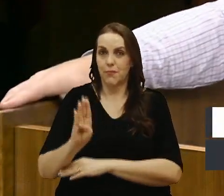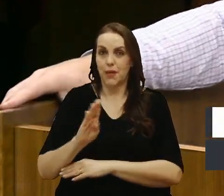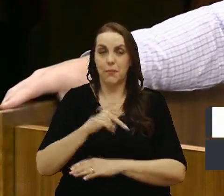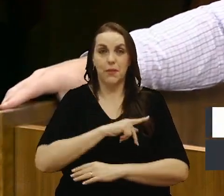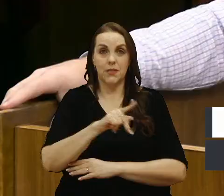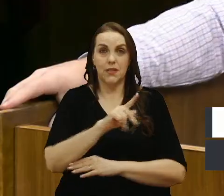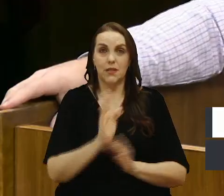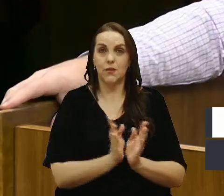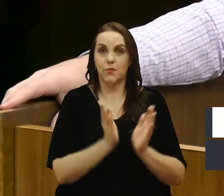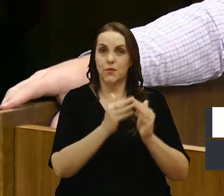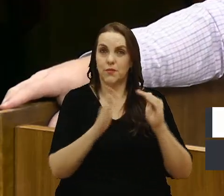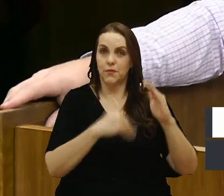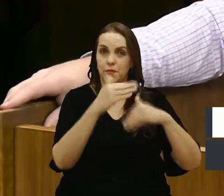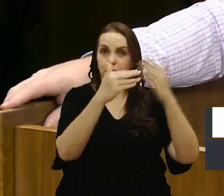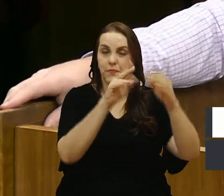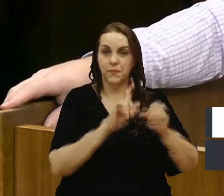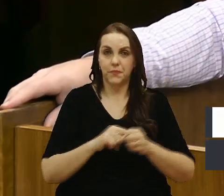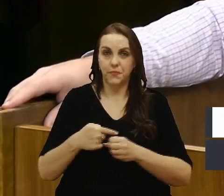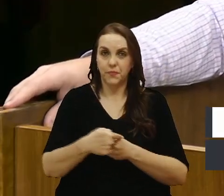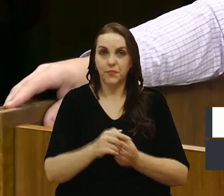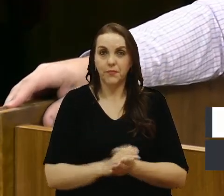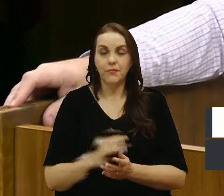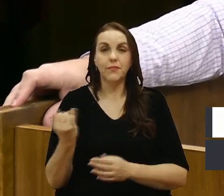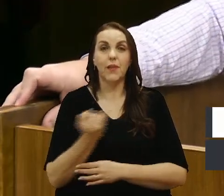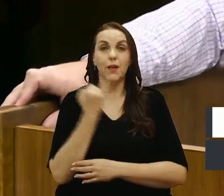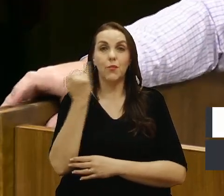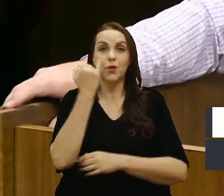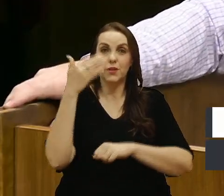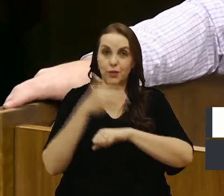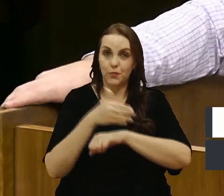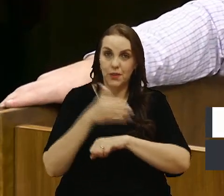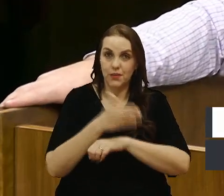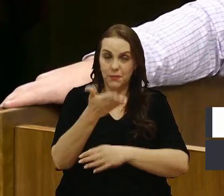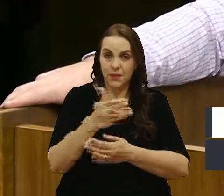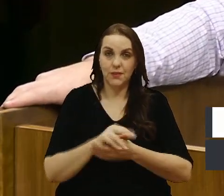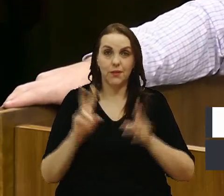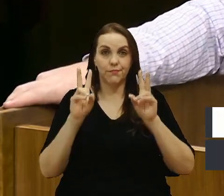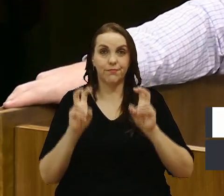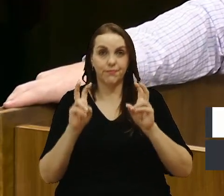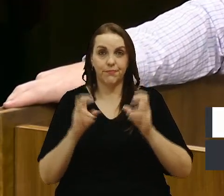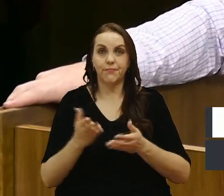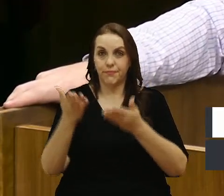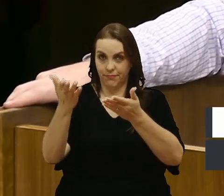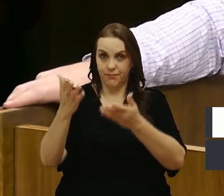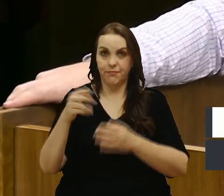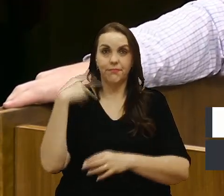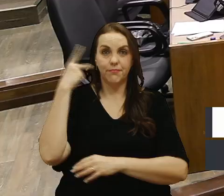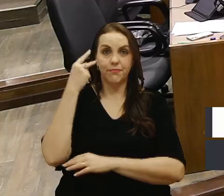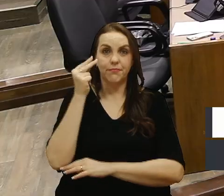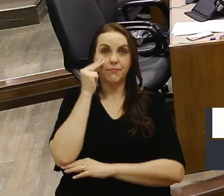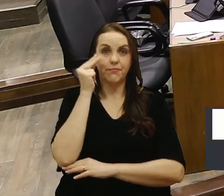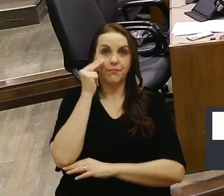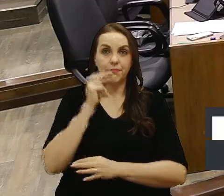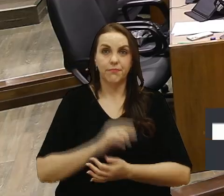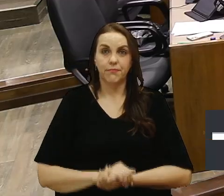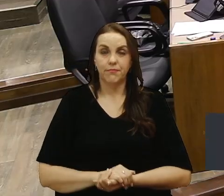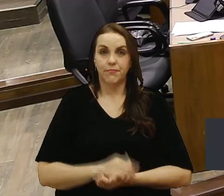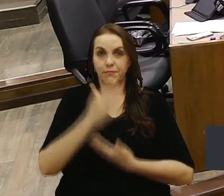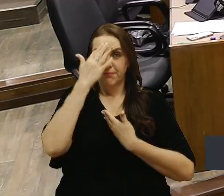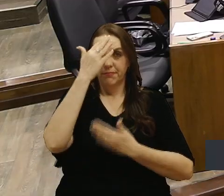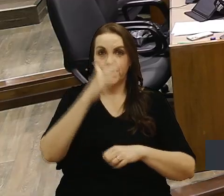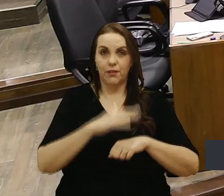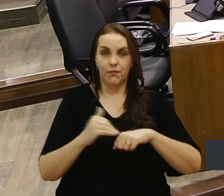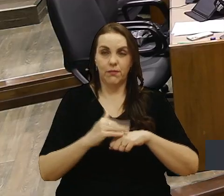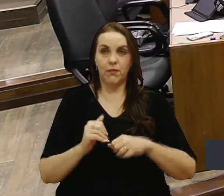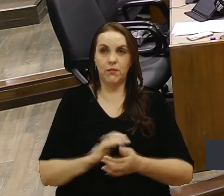Desenvolvimento Urbano. Então, é importante a sua participação encabeçando esse tema. Sua parte, vereador Cláudio Libardi. Obrigado pela gentileza, Wagner. É um